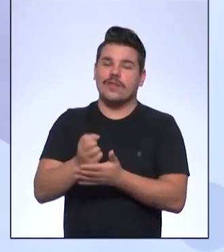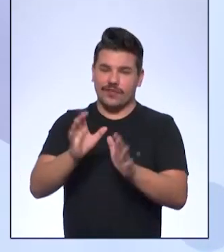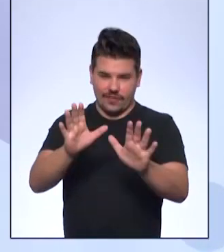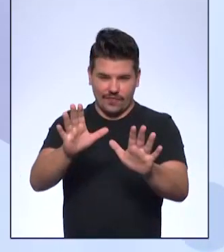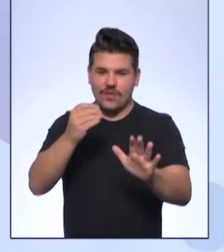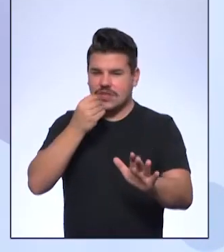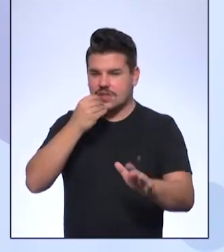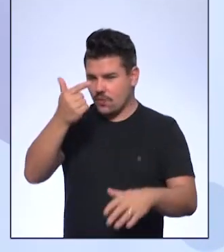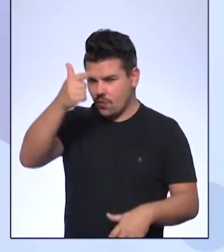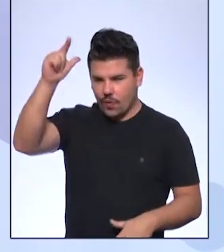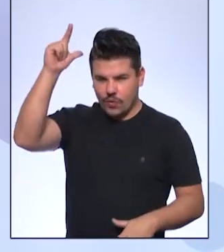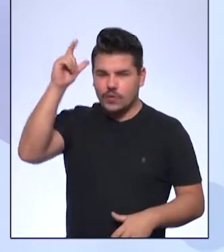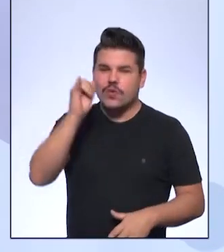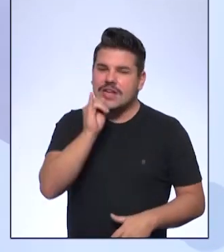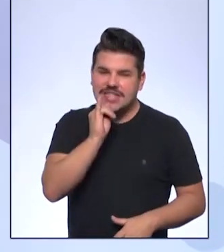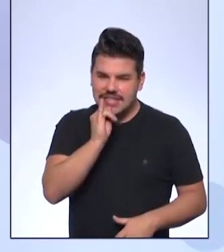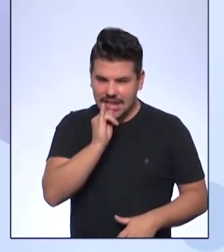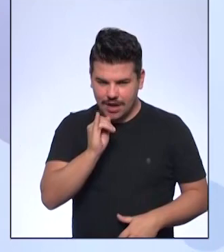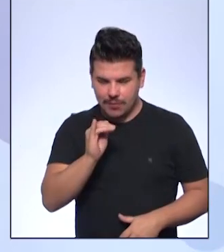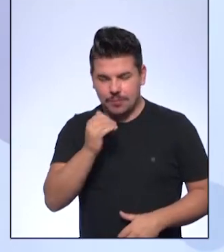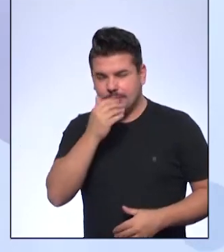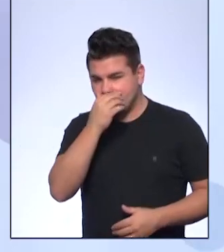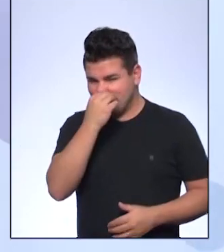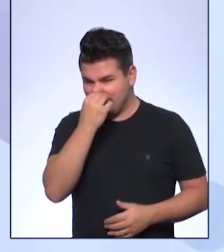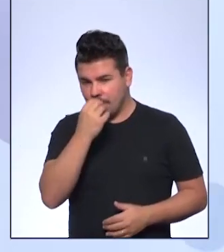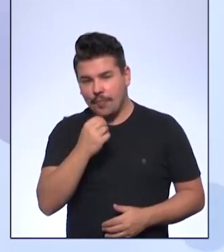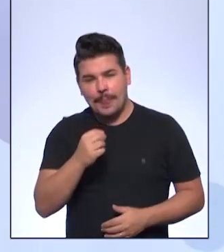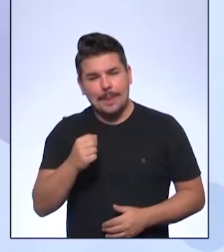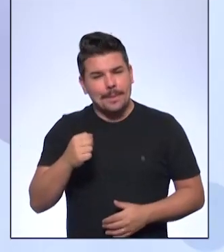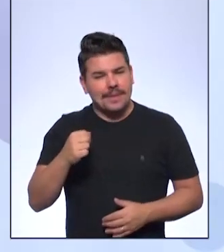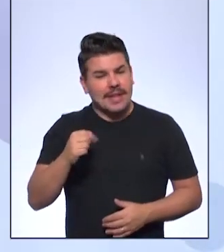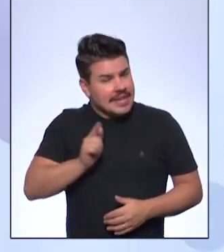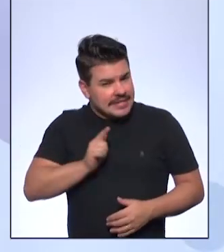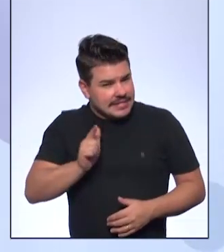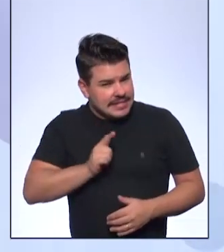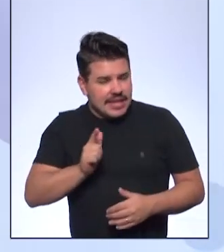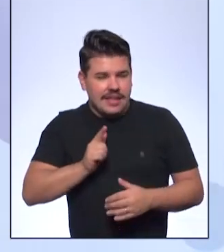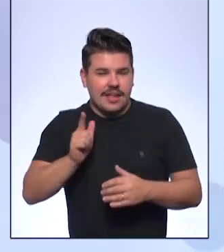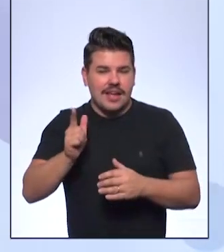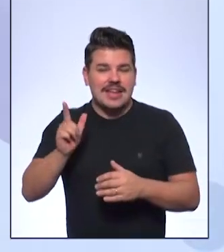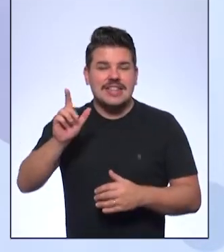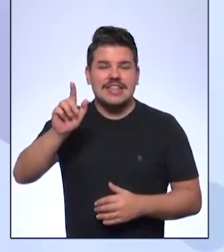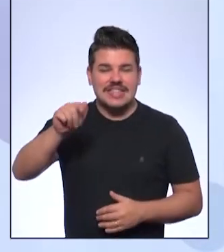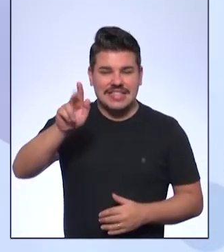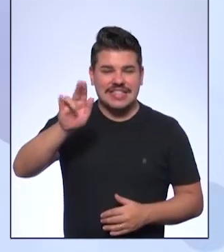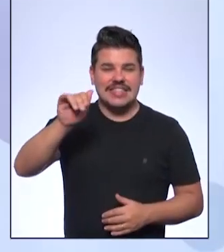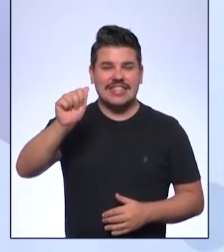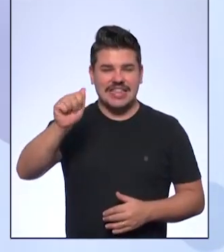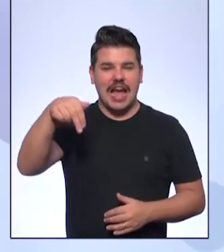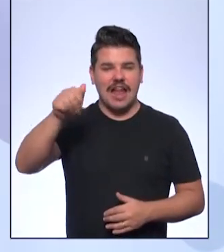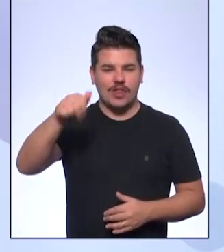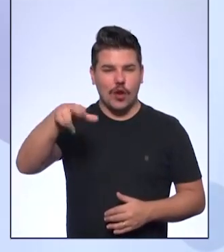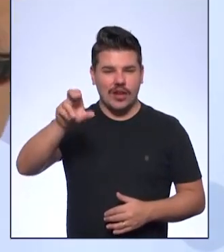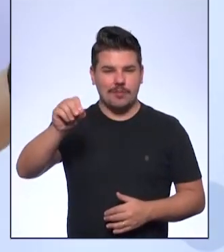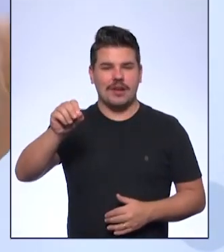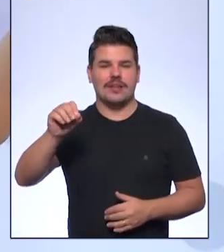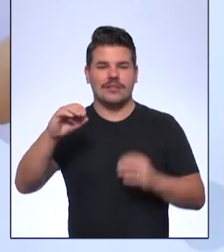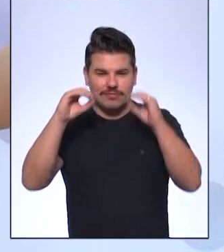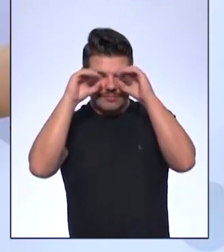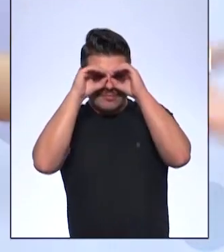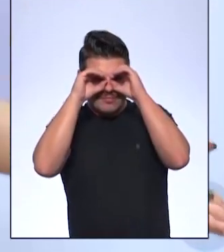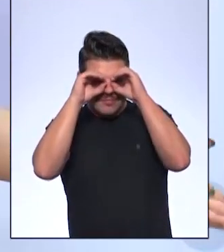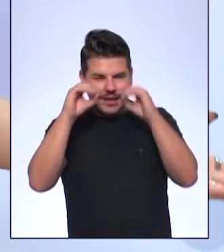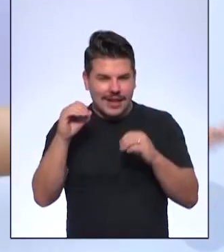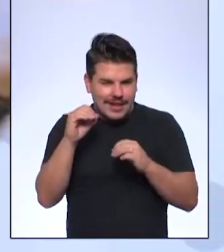tentar dar um exemplo melhor, que eu não sei se ficou tão claro. Se eu entro numa guia anônima e entro no meu e-mail, vai ficar registrado que eu entrei do meu e-mail